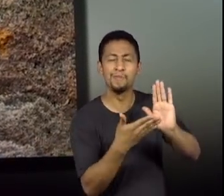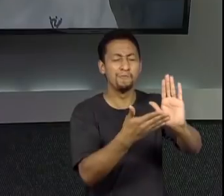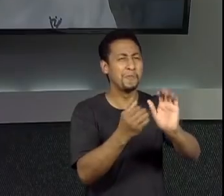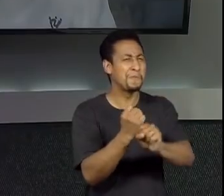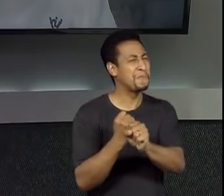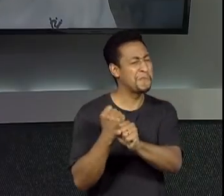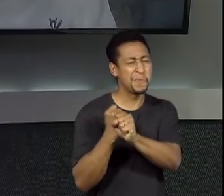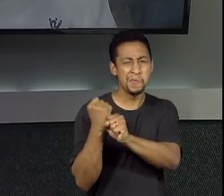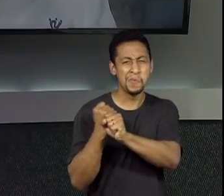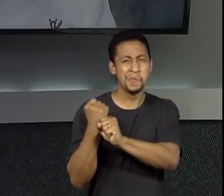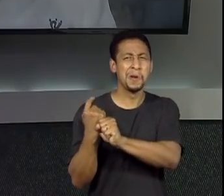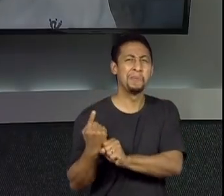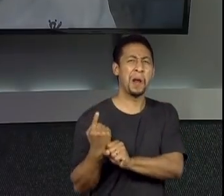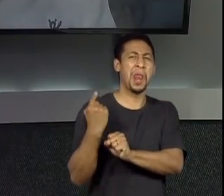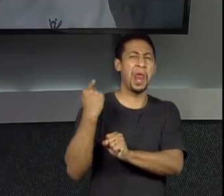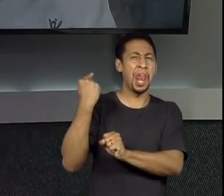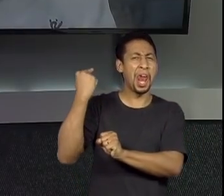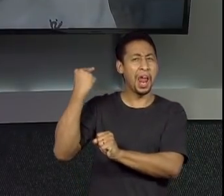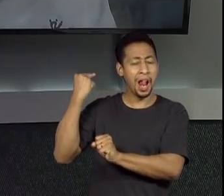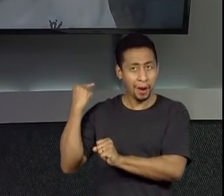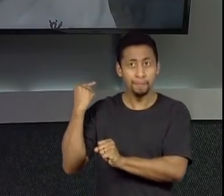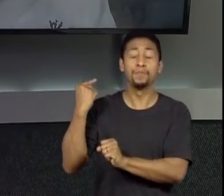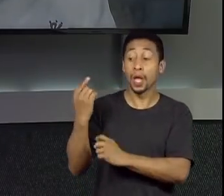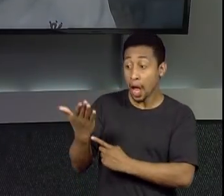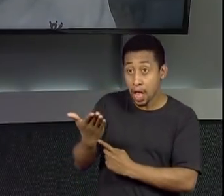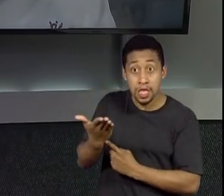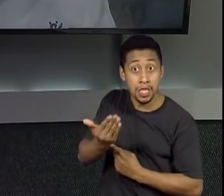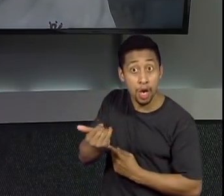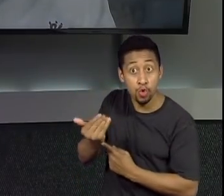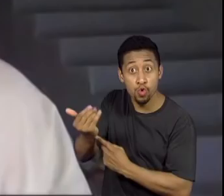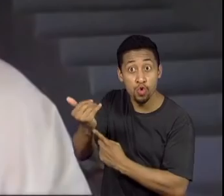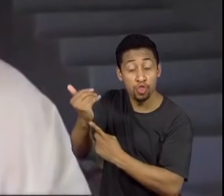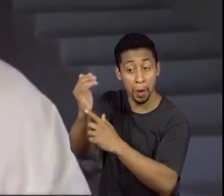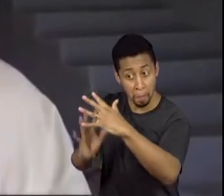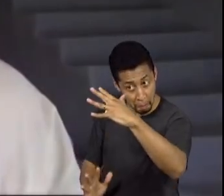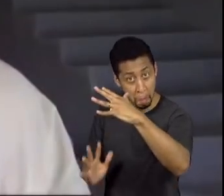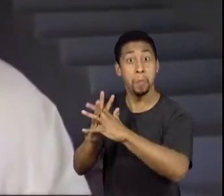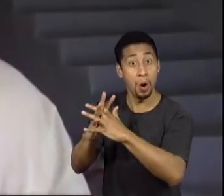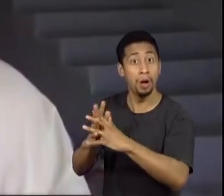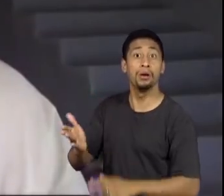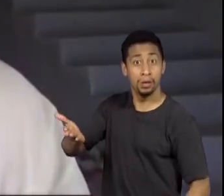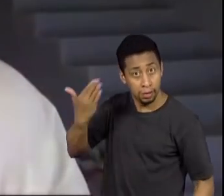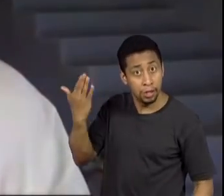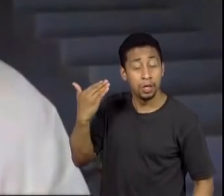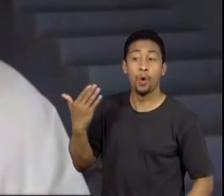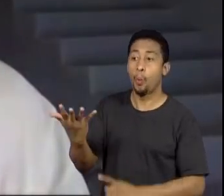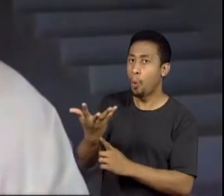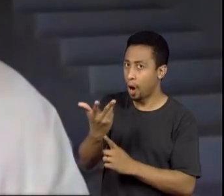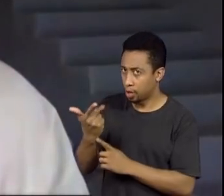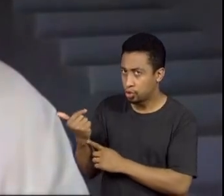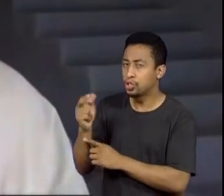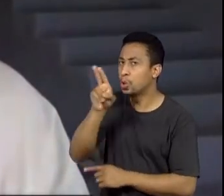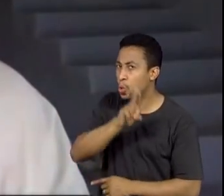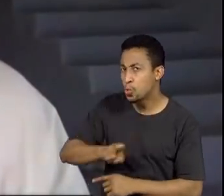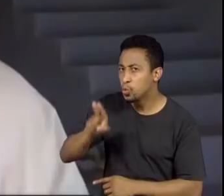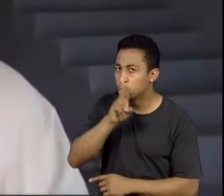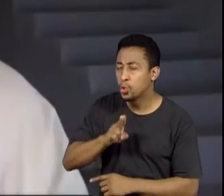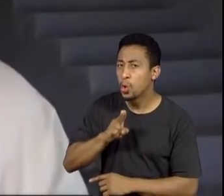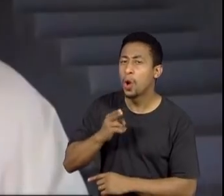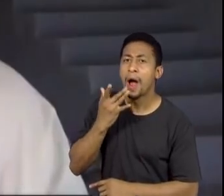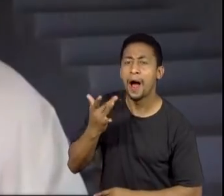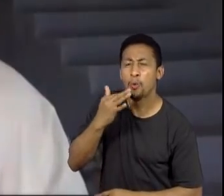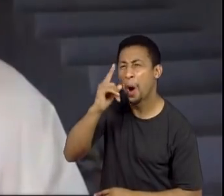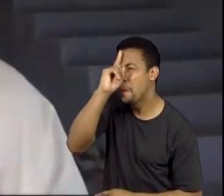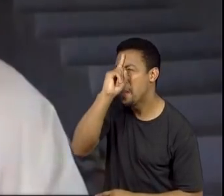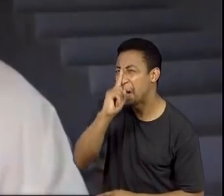milenar, feita com a tecnologia extremamente avançada. O artista usou um pigmento amarelo, quase